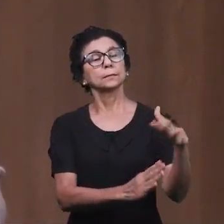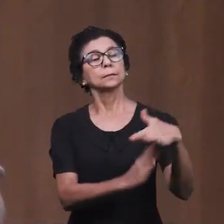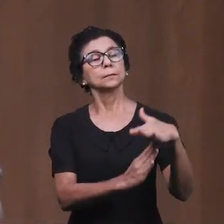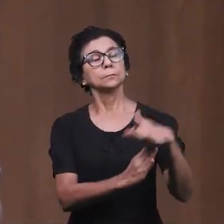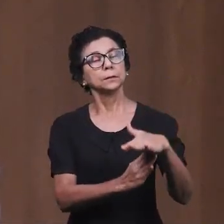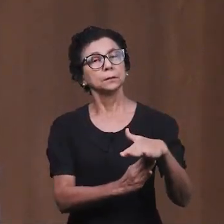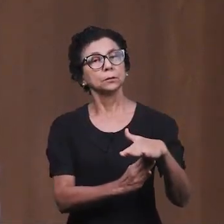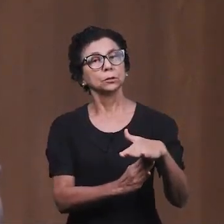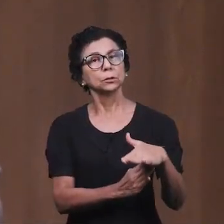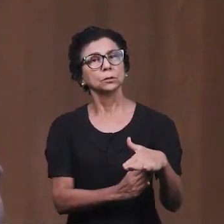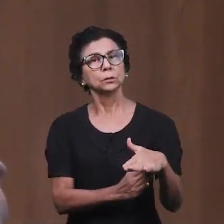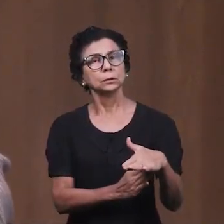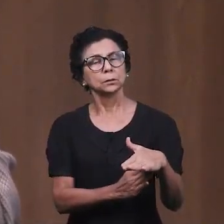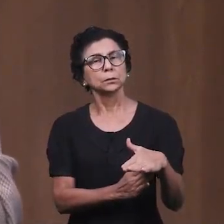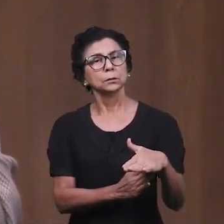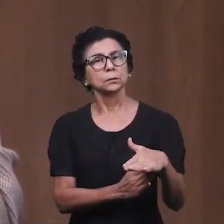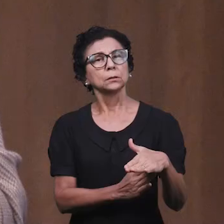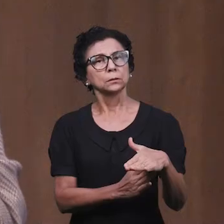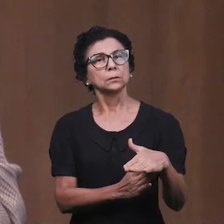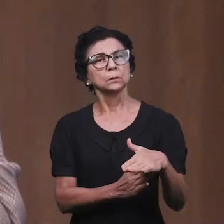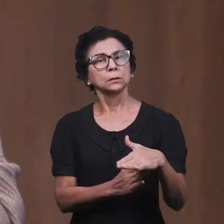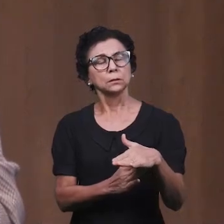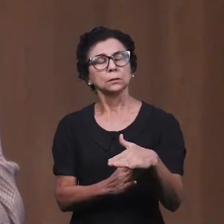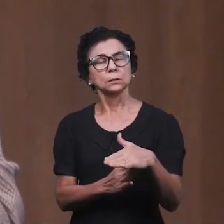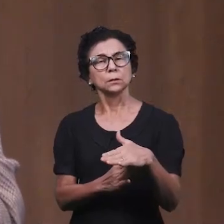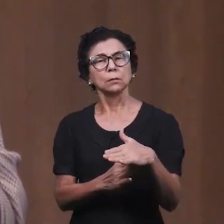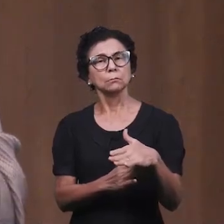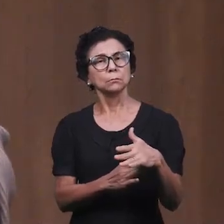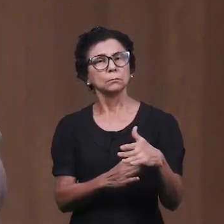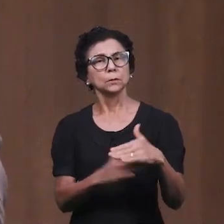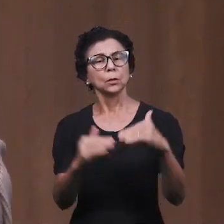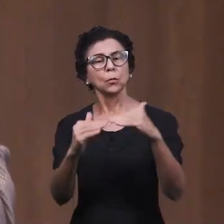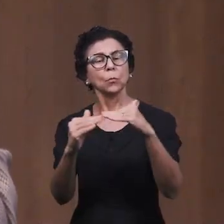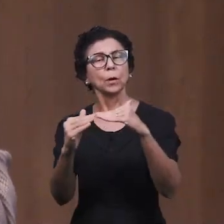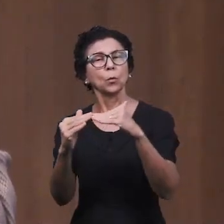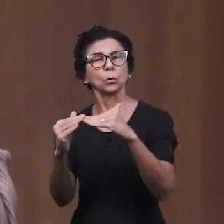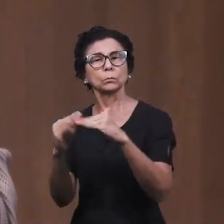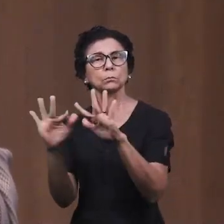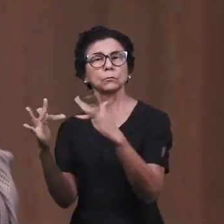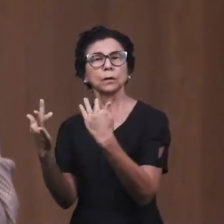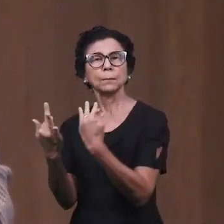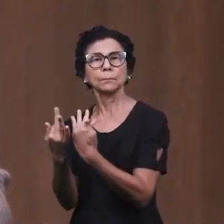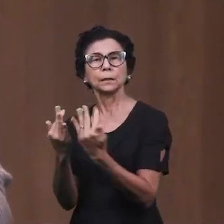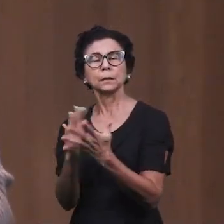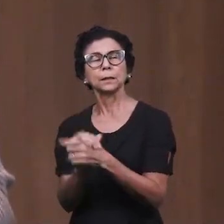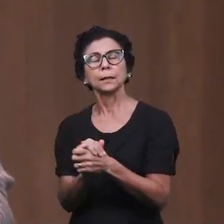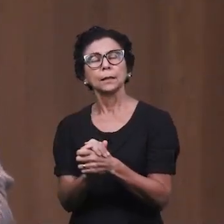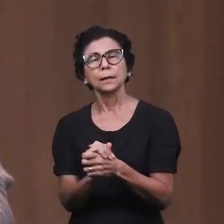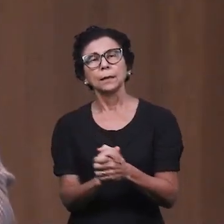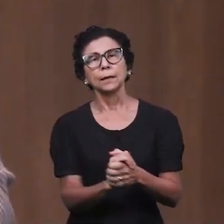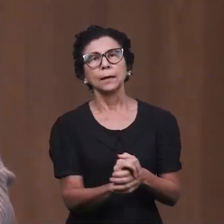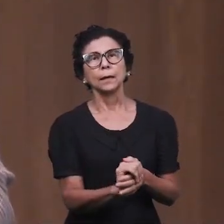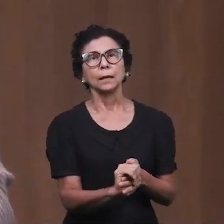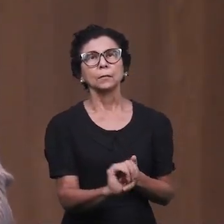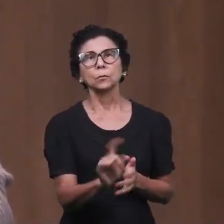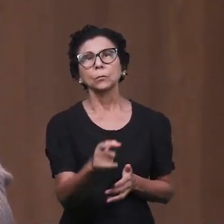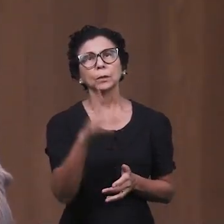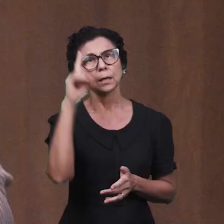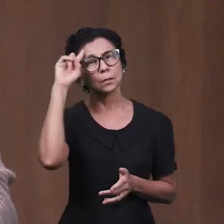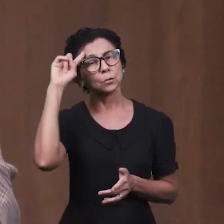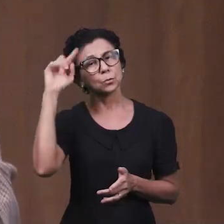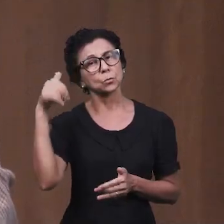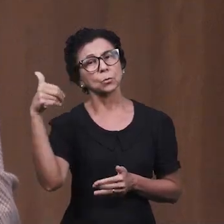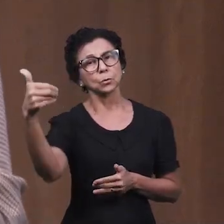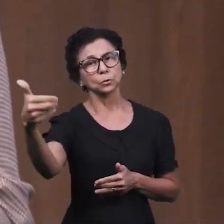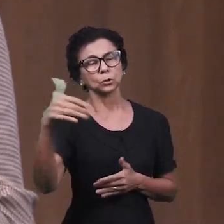E com isso, dentro ali de um acordo familiar, como que é o seu dia a dia? Como que é